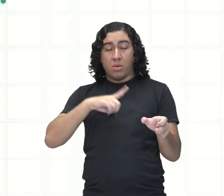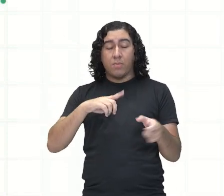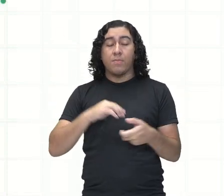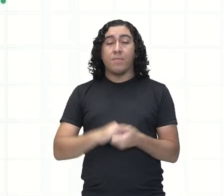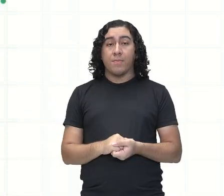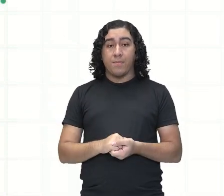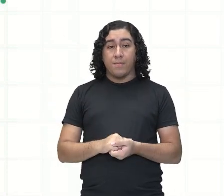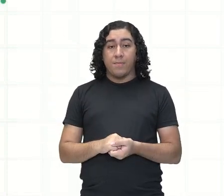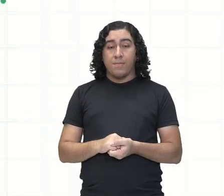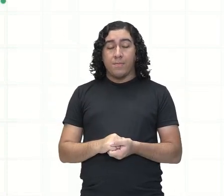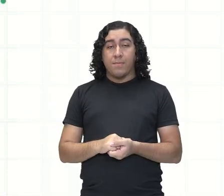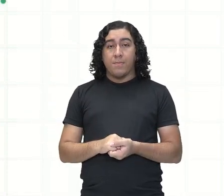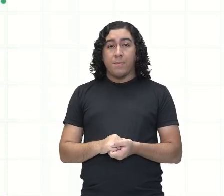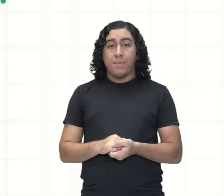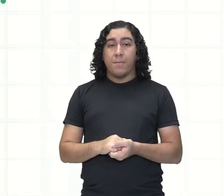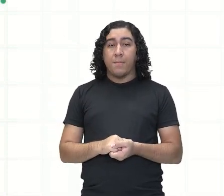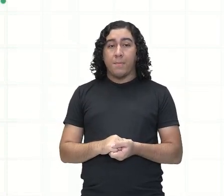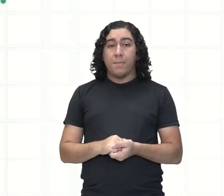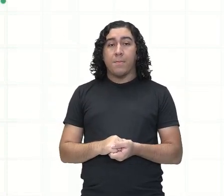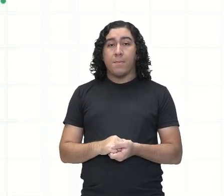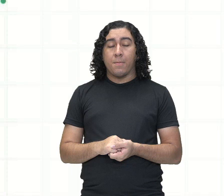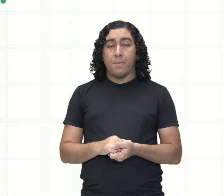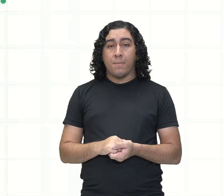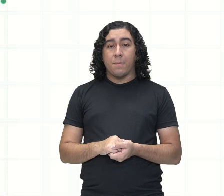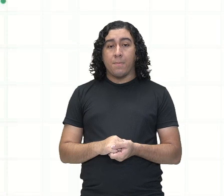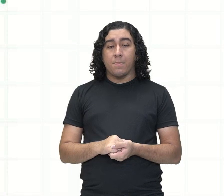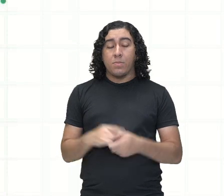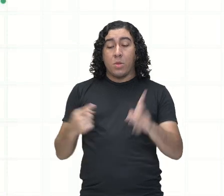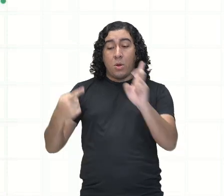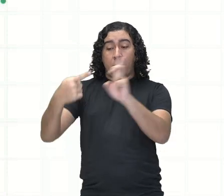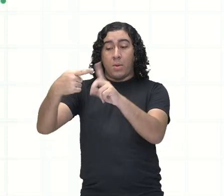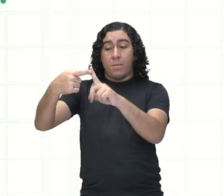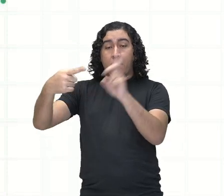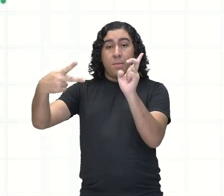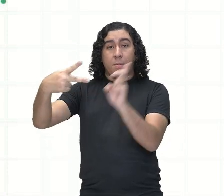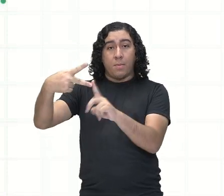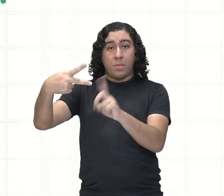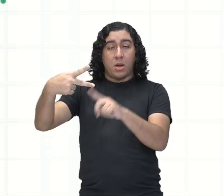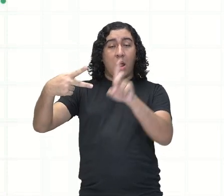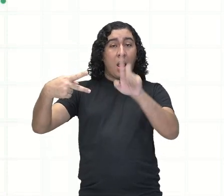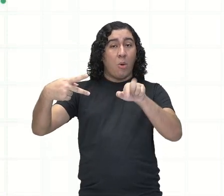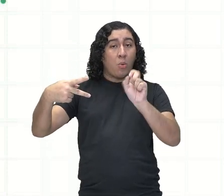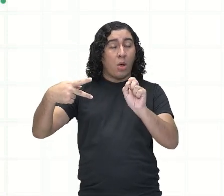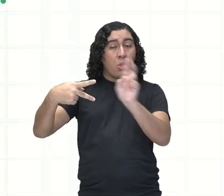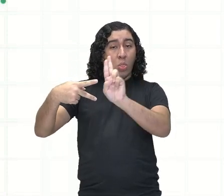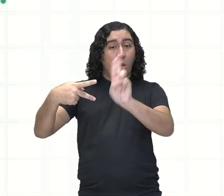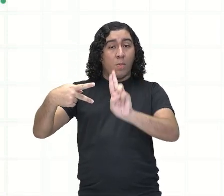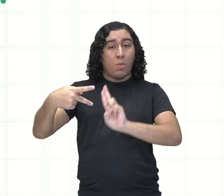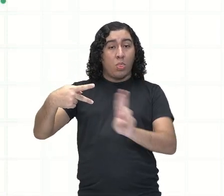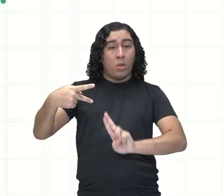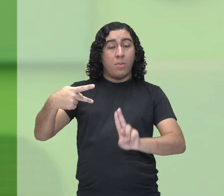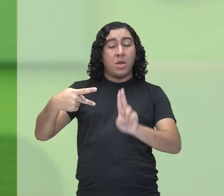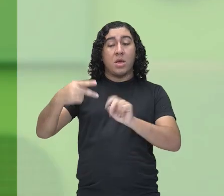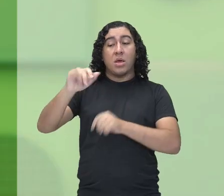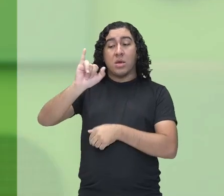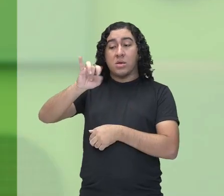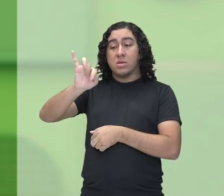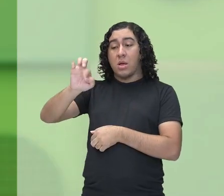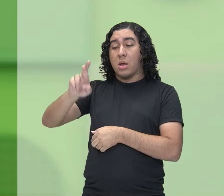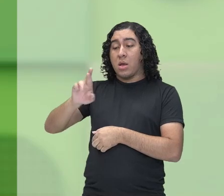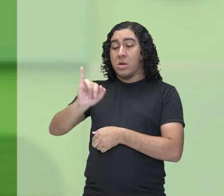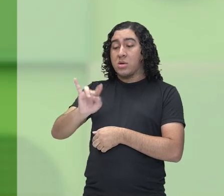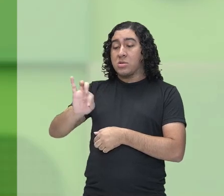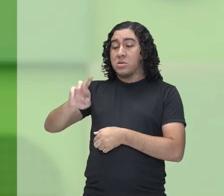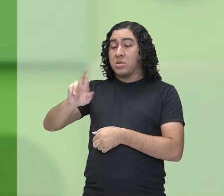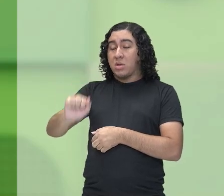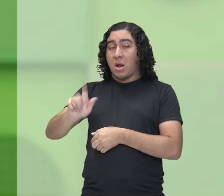dentro da mesma espécie. Então, estes são os dois conceitos aí sobre